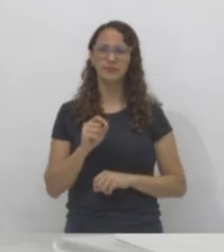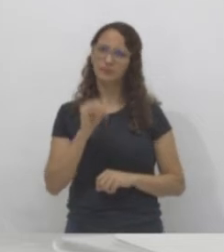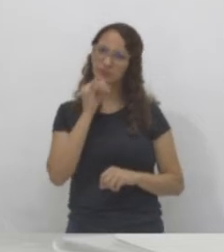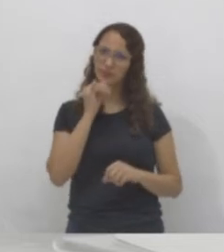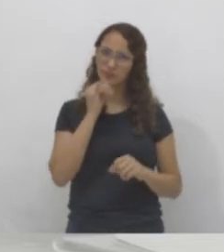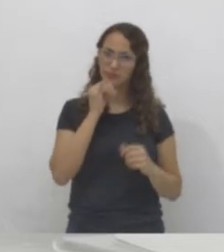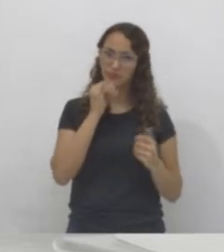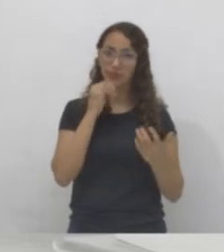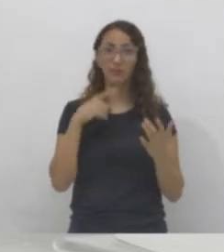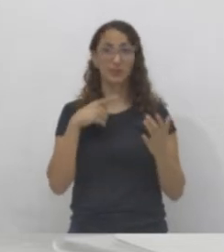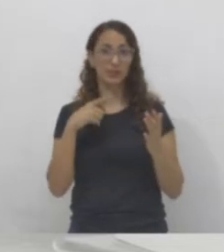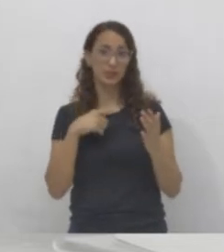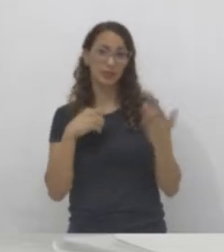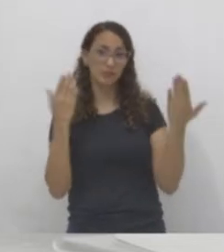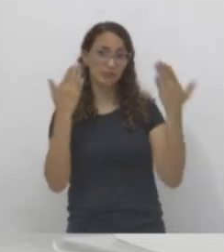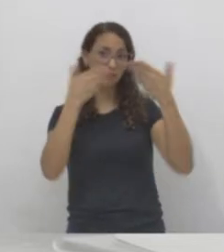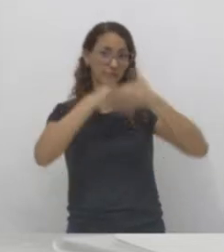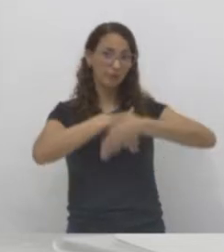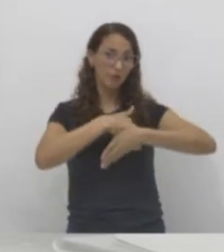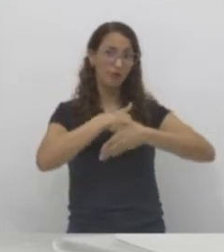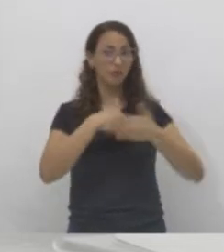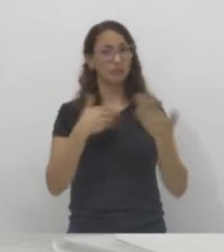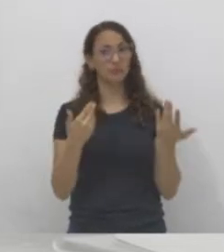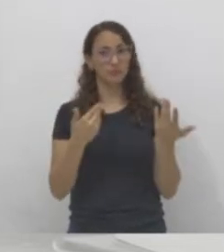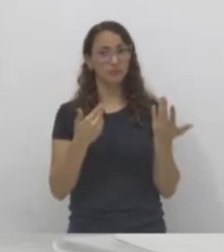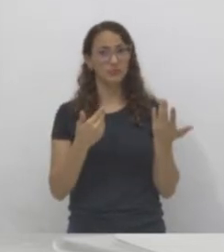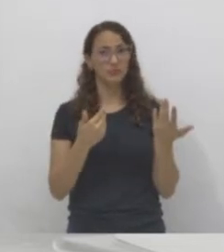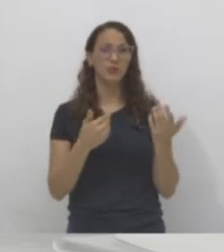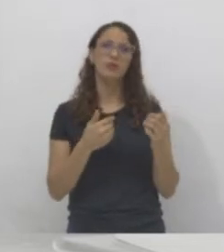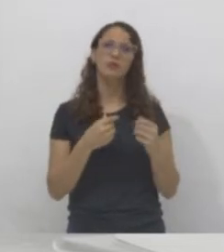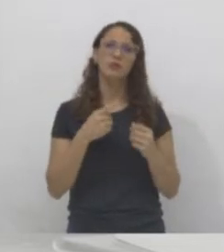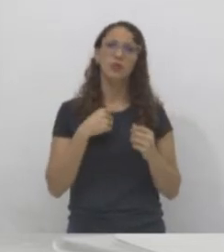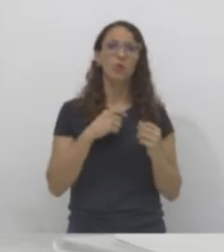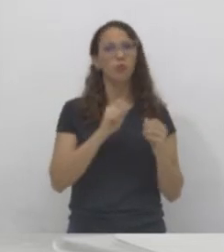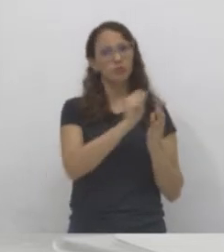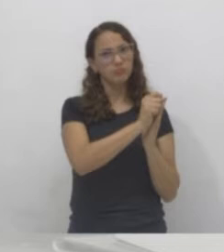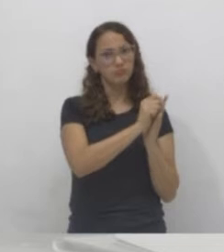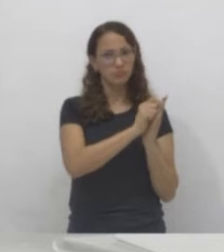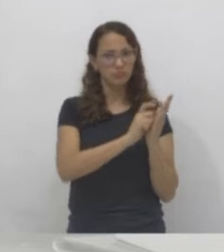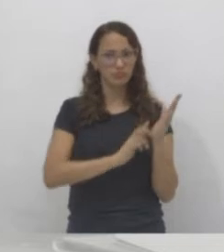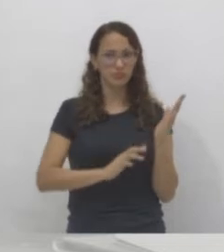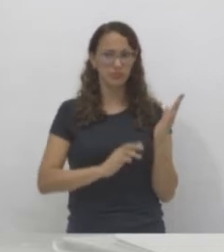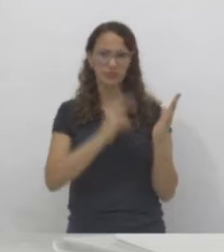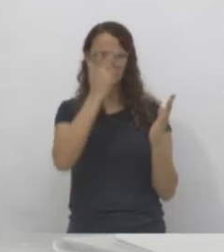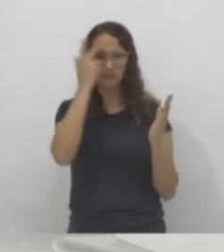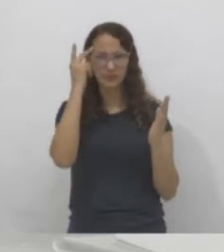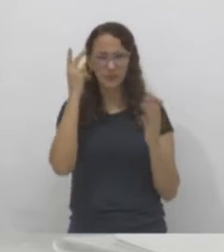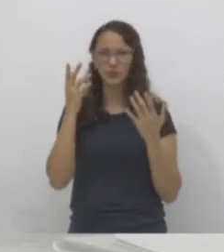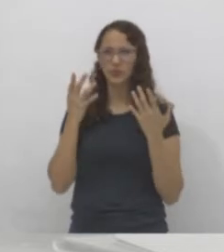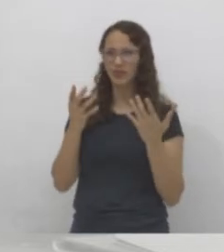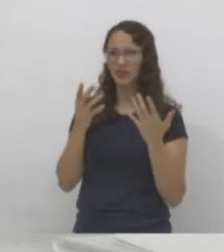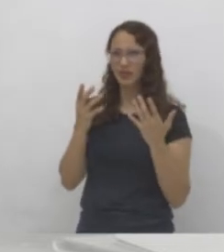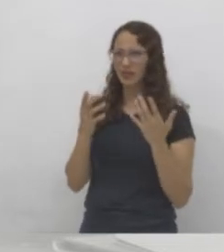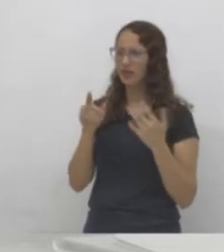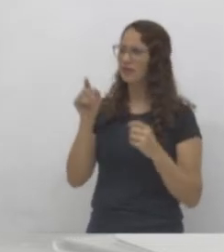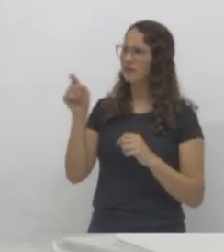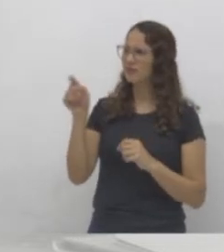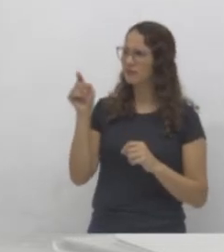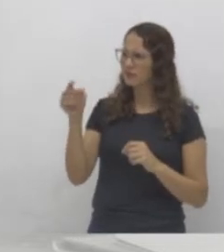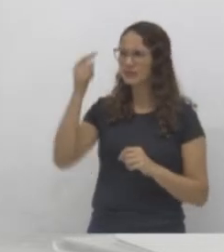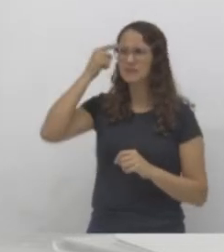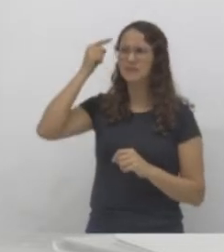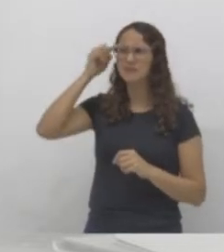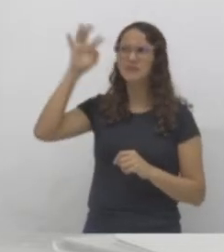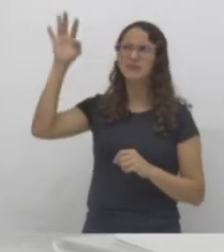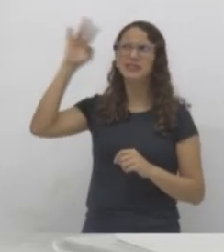avaliações, porque você começa a compreender como é que o avaliador quer que você pense e construa